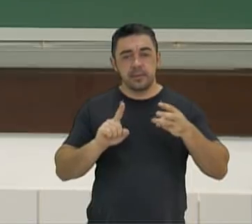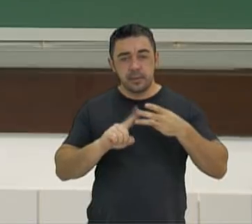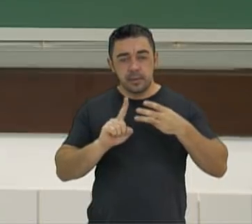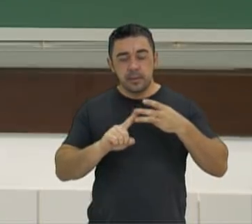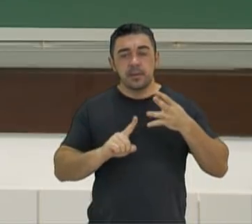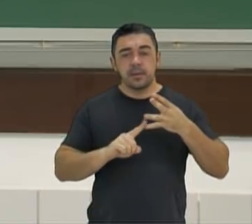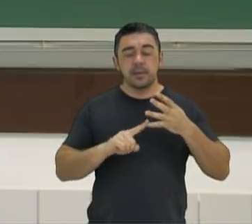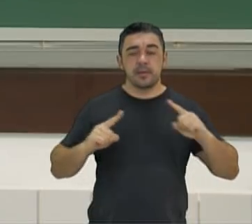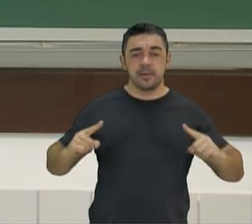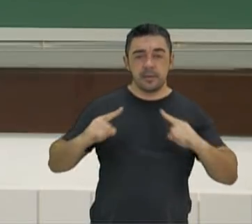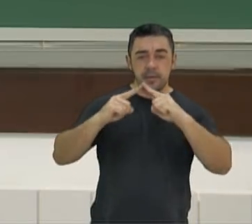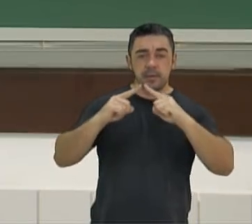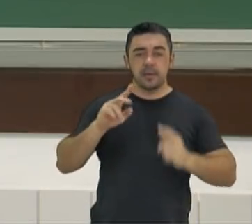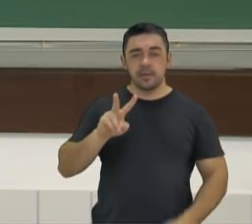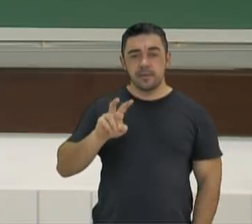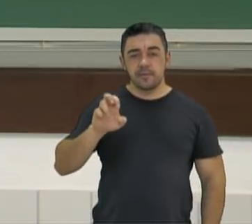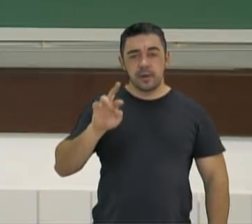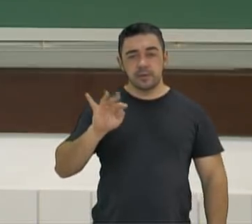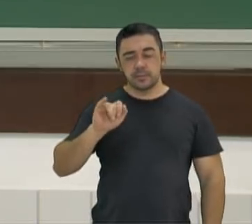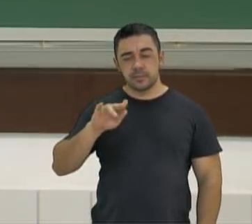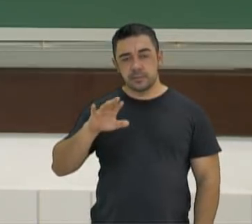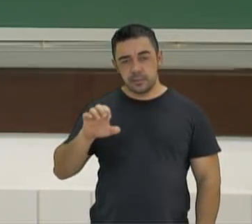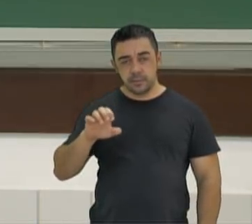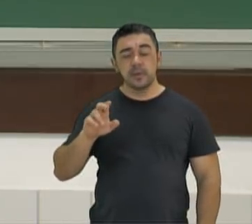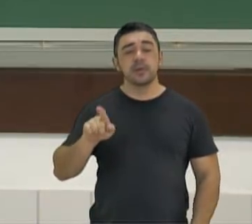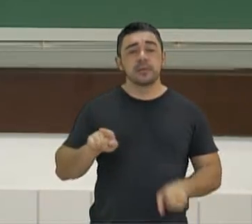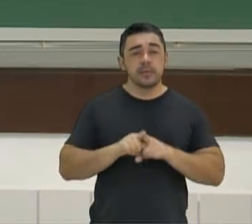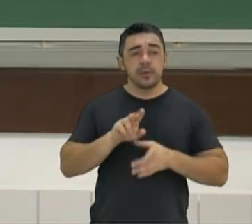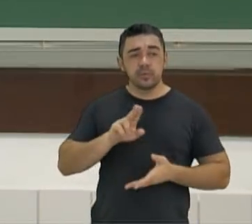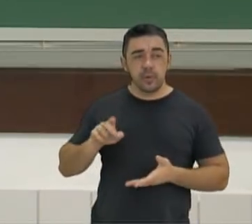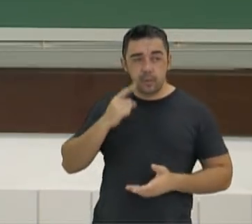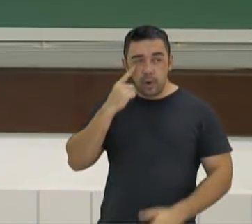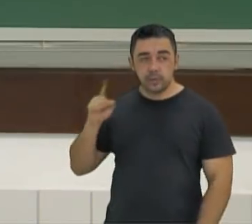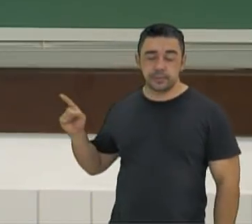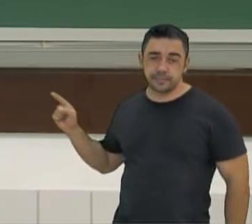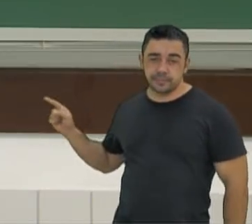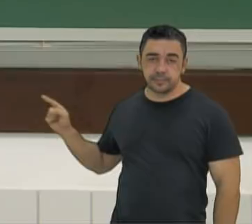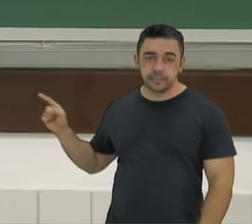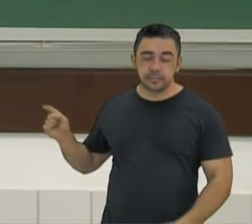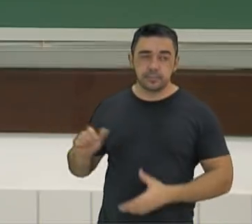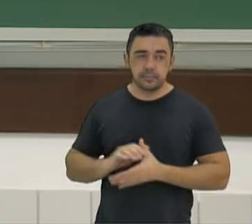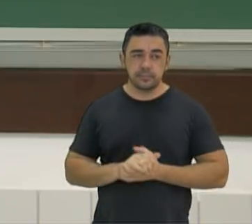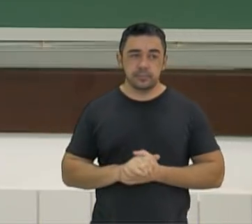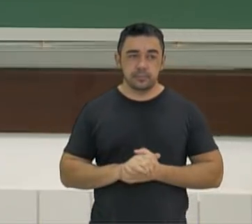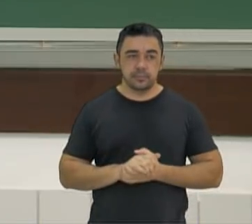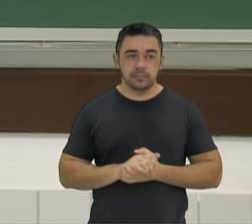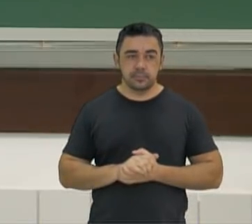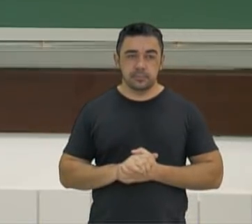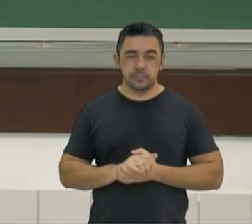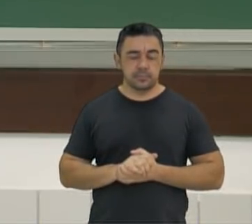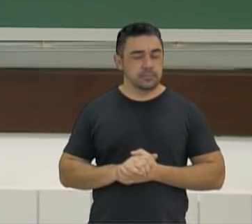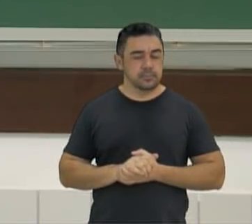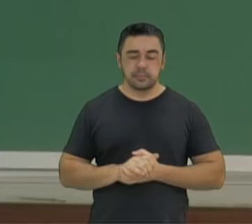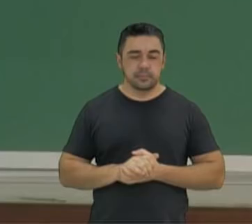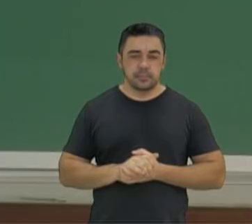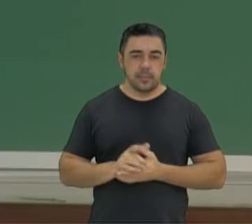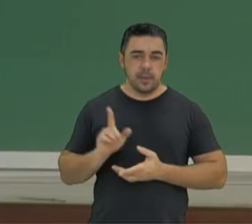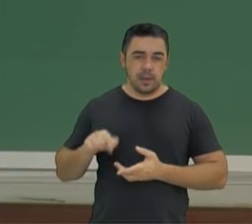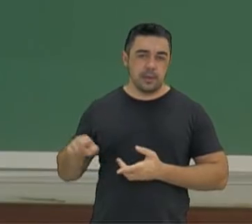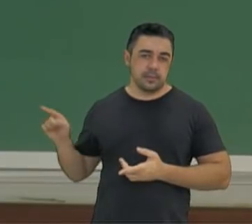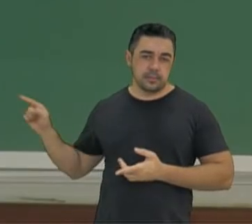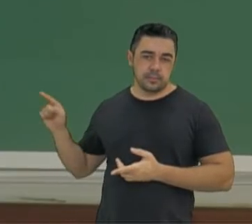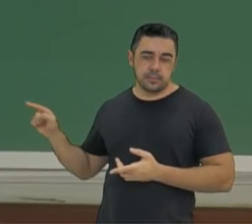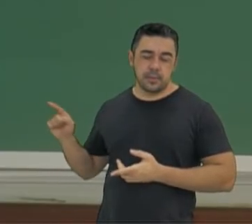pirâmides, certo? Então, observando esse polígono aqui. Opa! Polígono, professora. Não